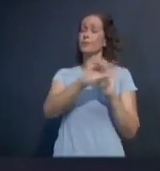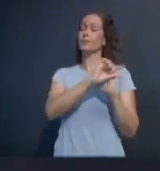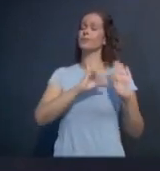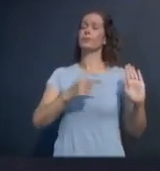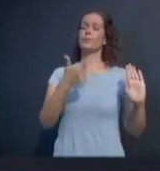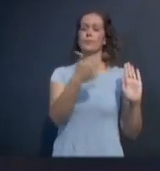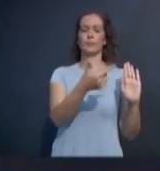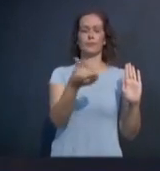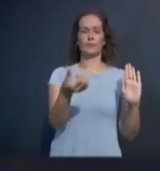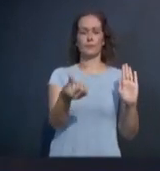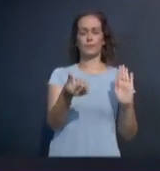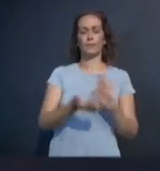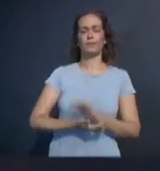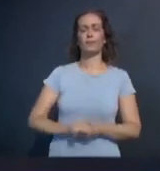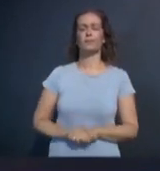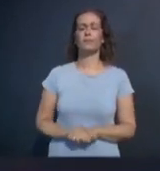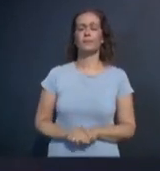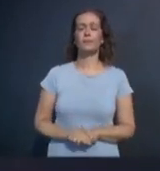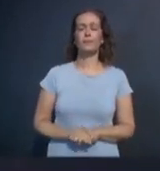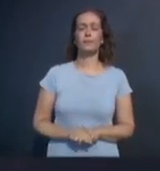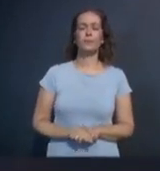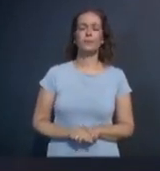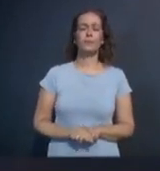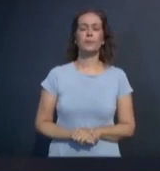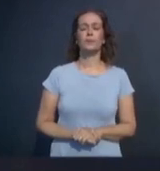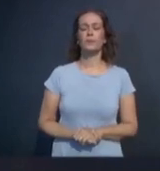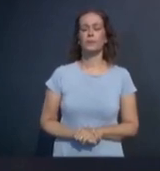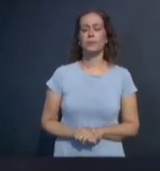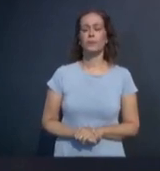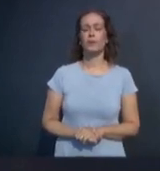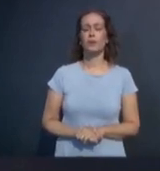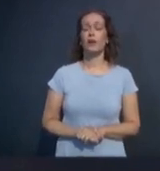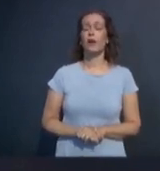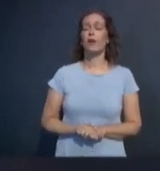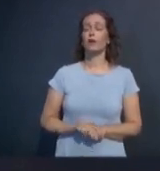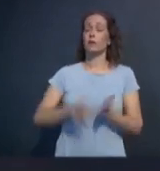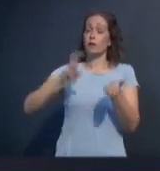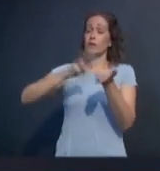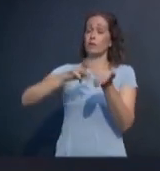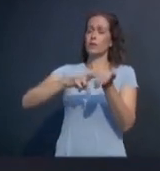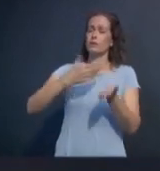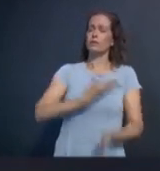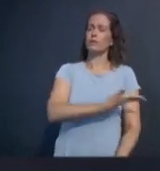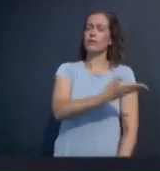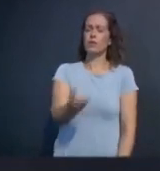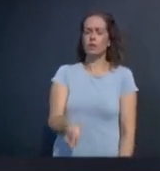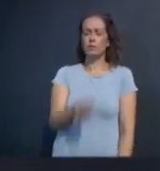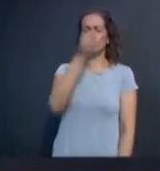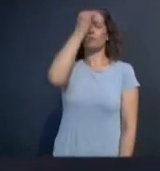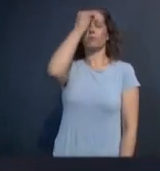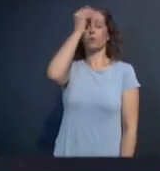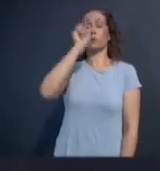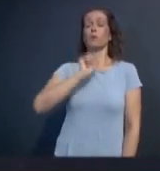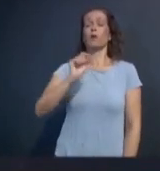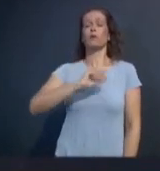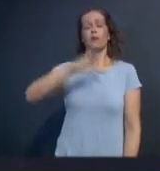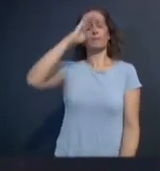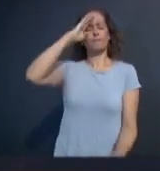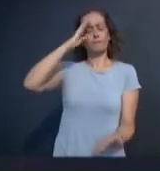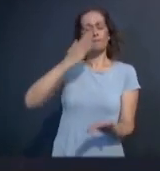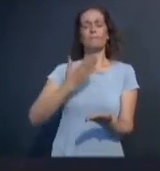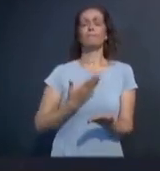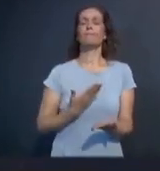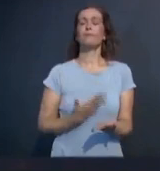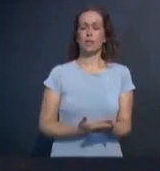10, verso 26. O ponto que dessa manhã que eu quero que vocês guardem é crer.